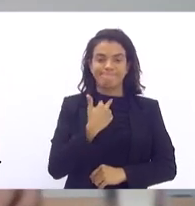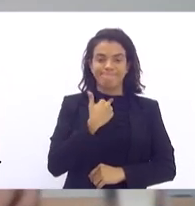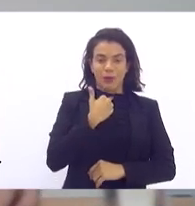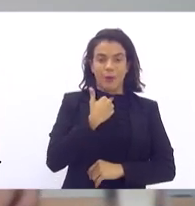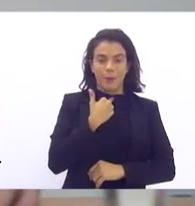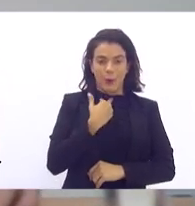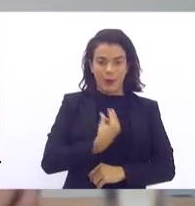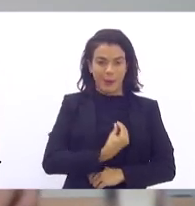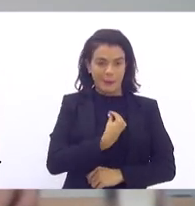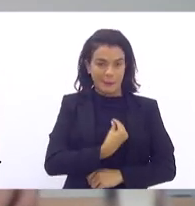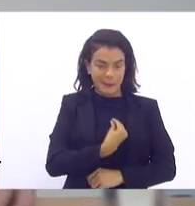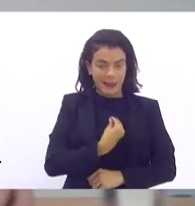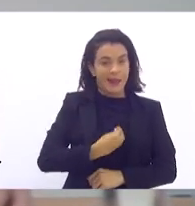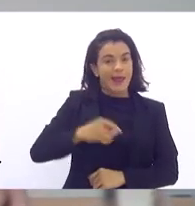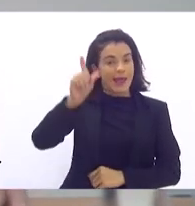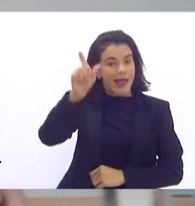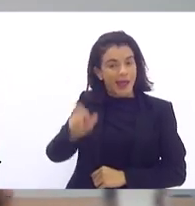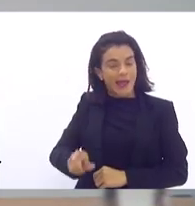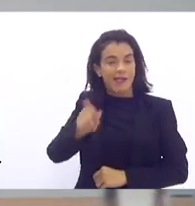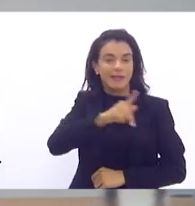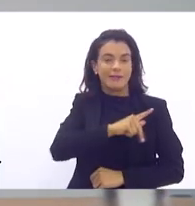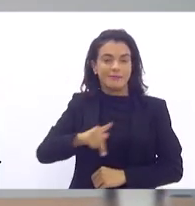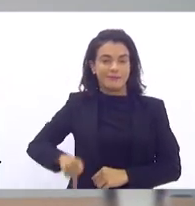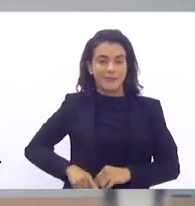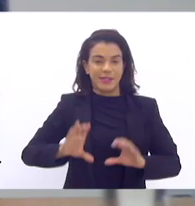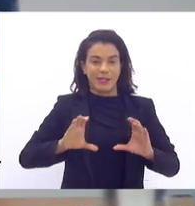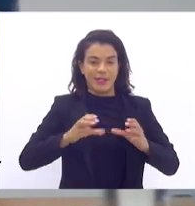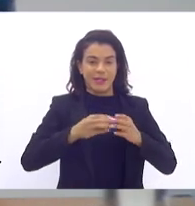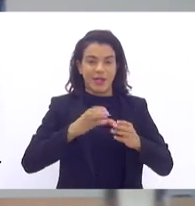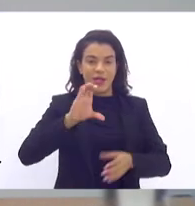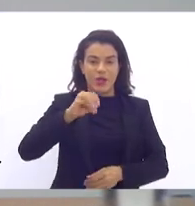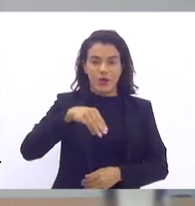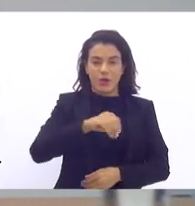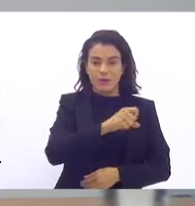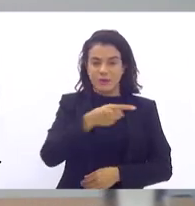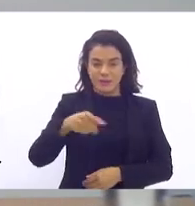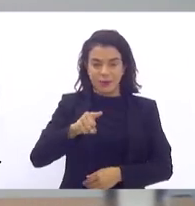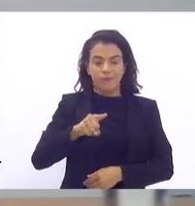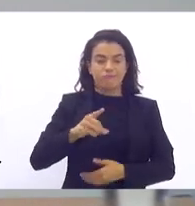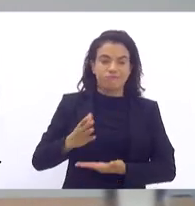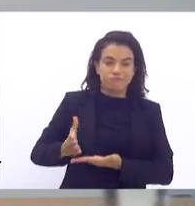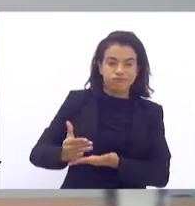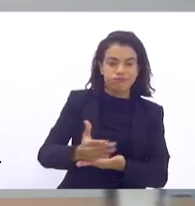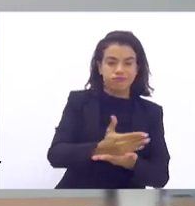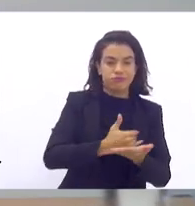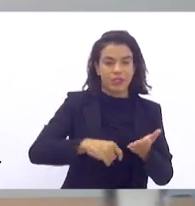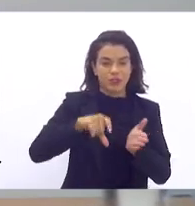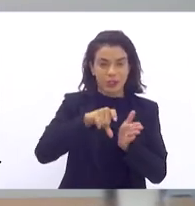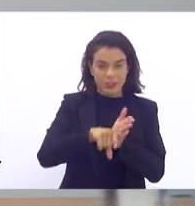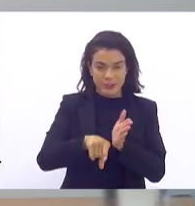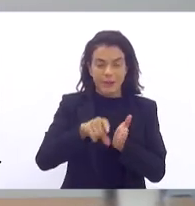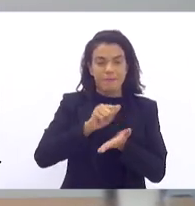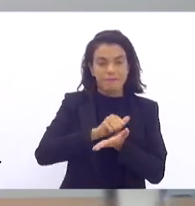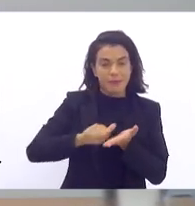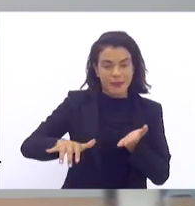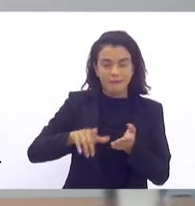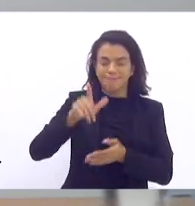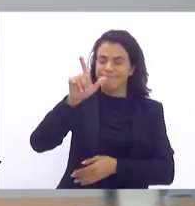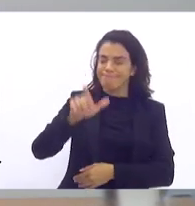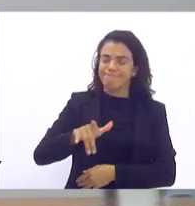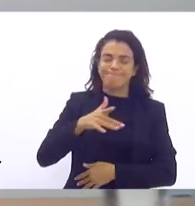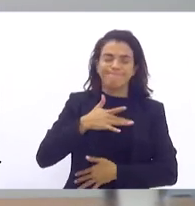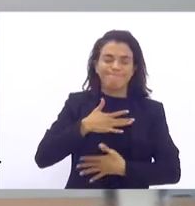estar presente ela é presente da comissão de orçamento e é uma